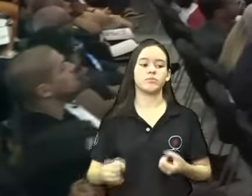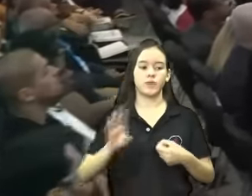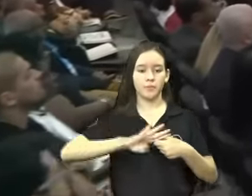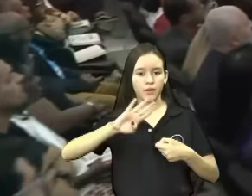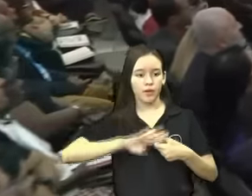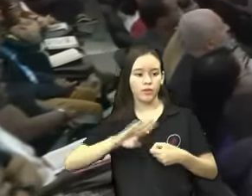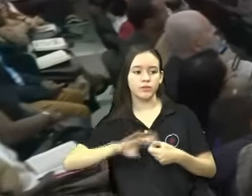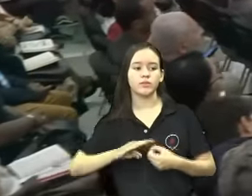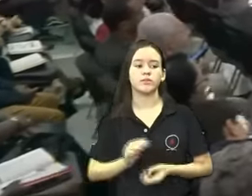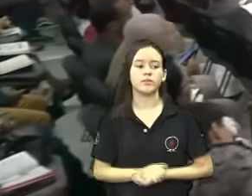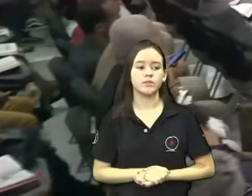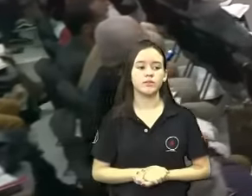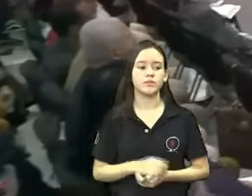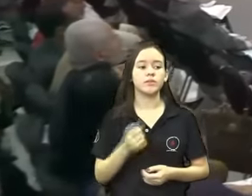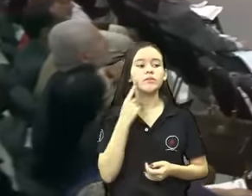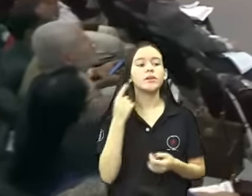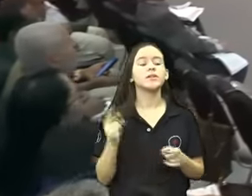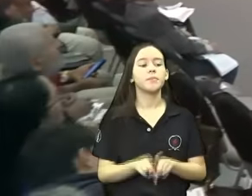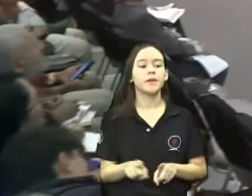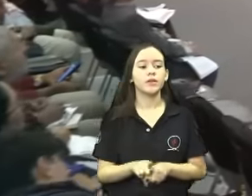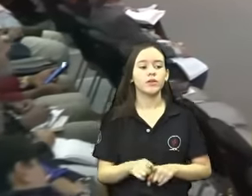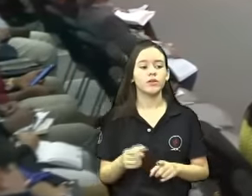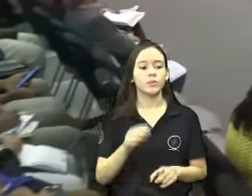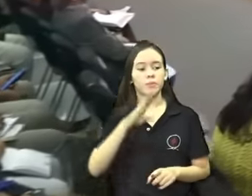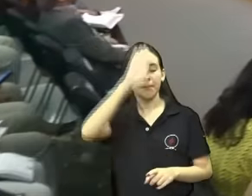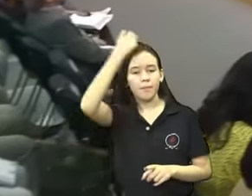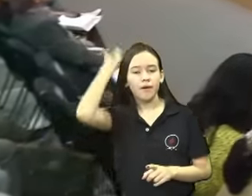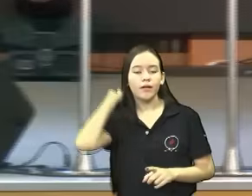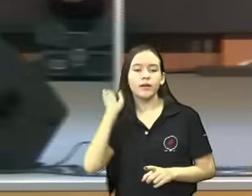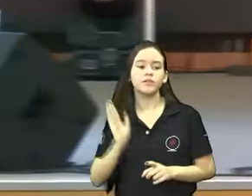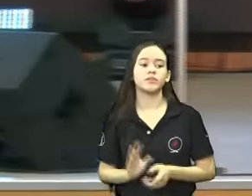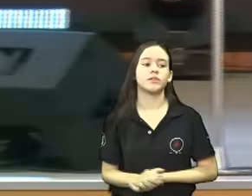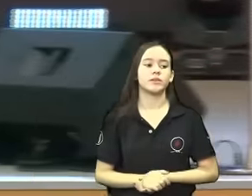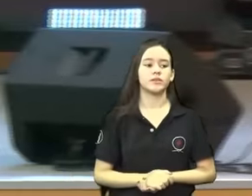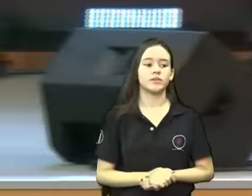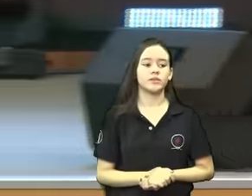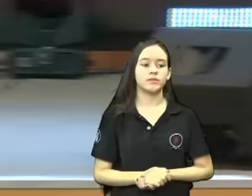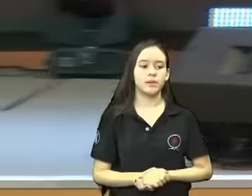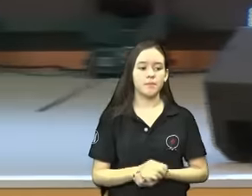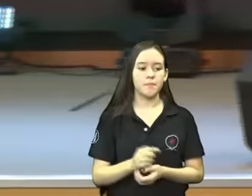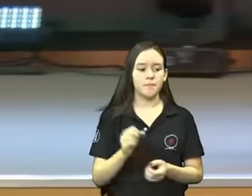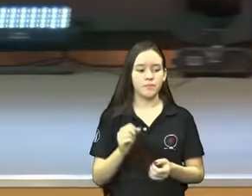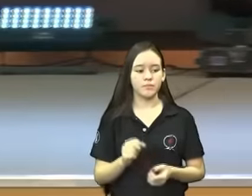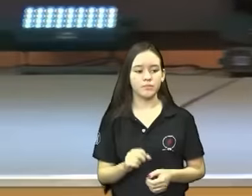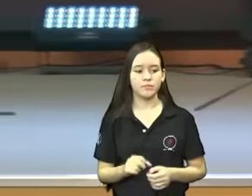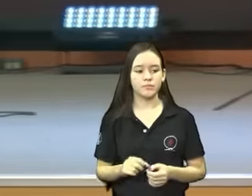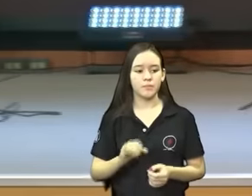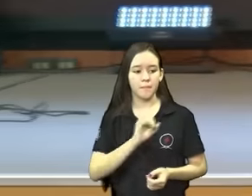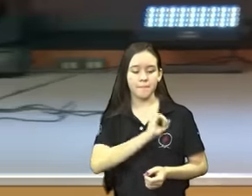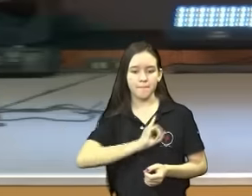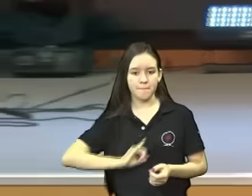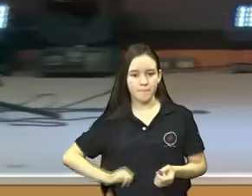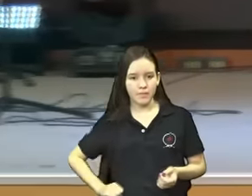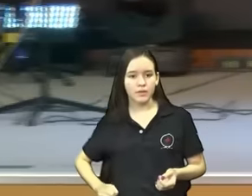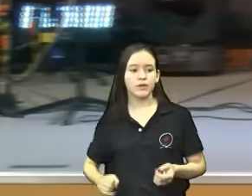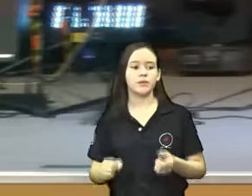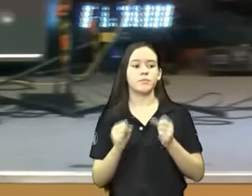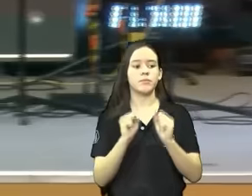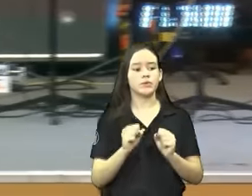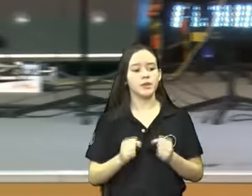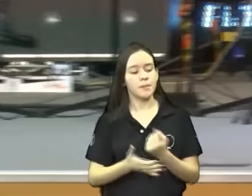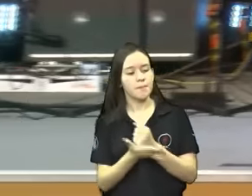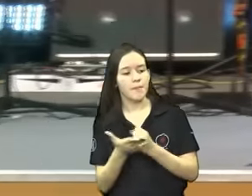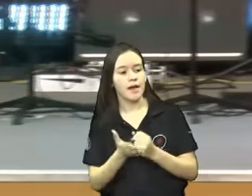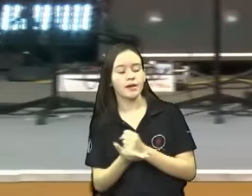Cadê o império romano grandes e Poderosos impérios é a base tá